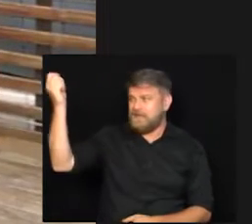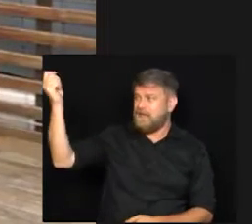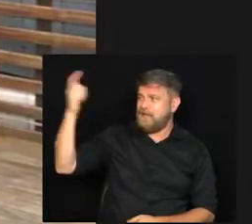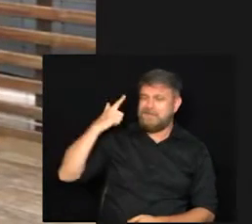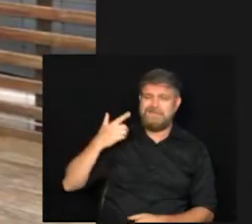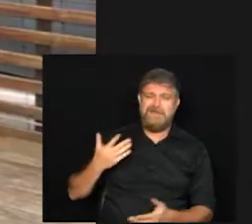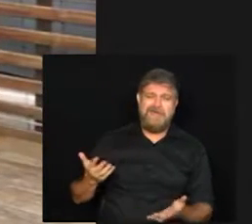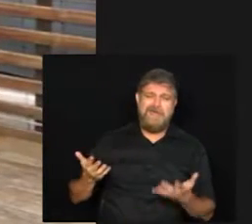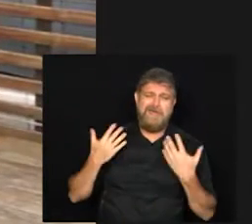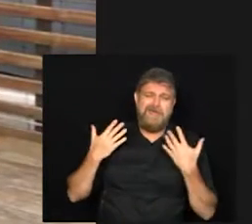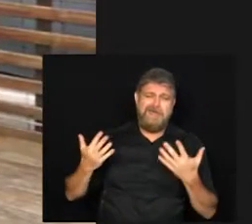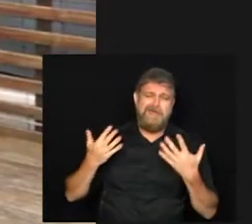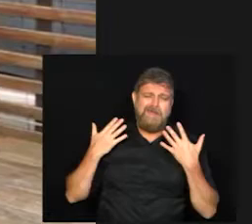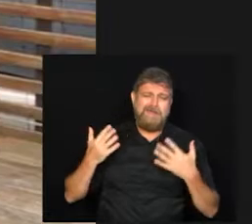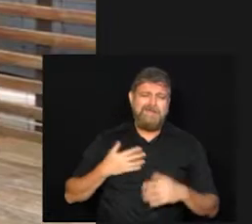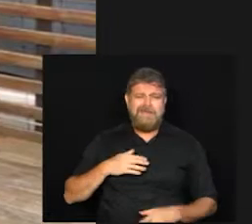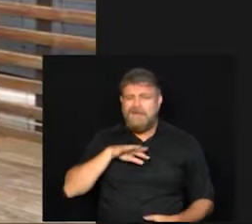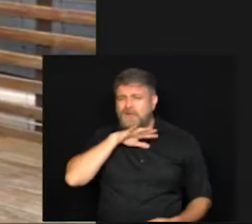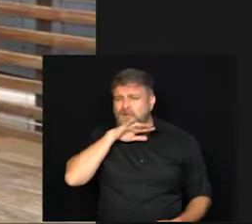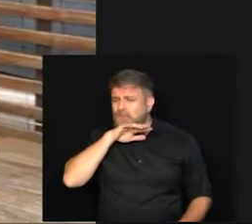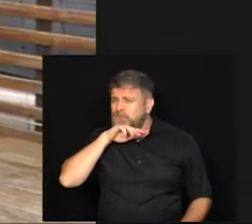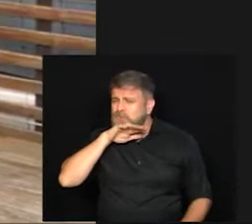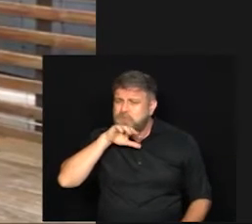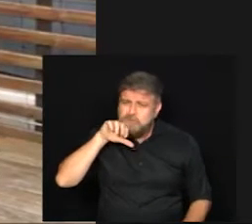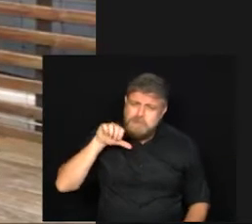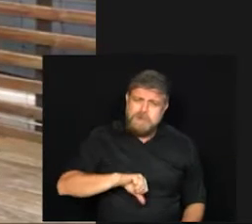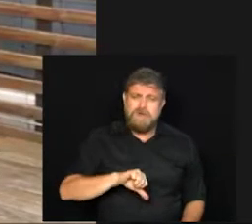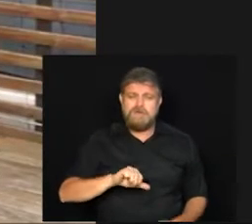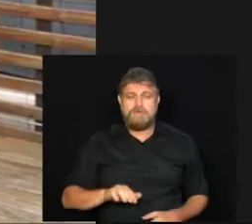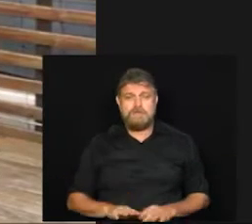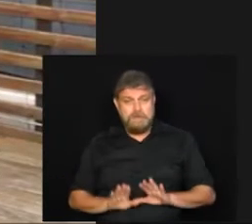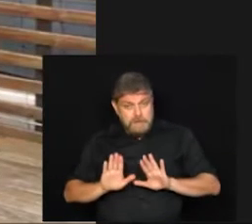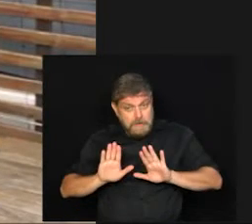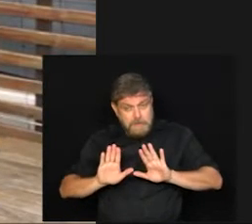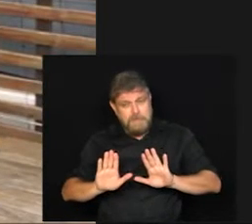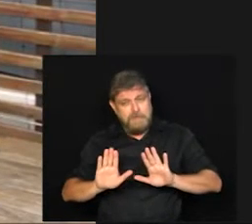a sensação é muito ruim, né? Mas enfim,